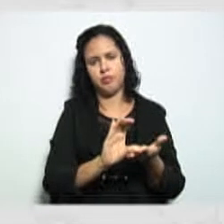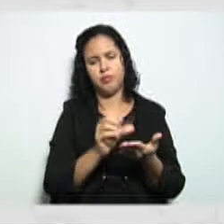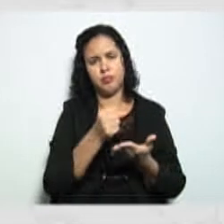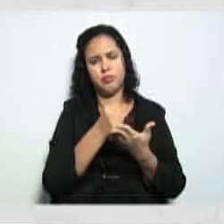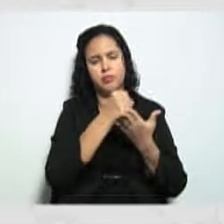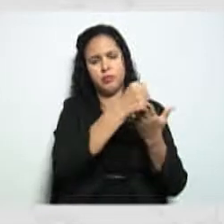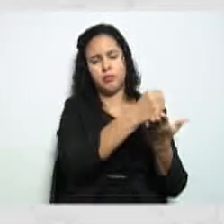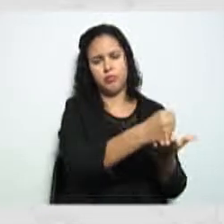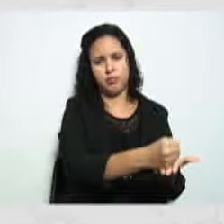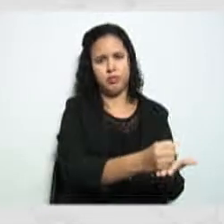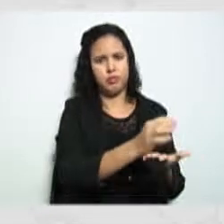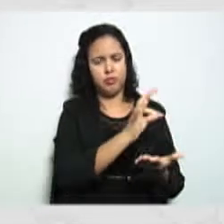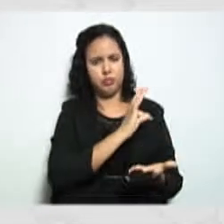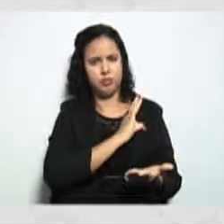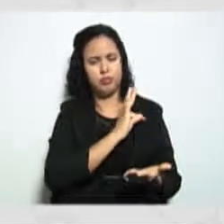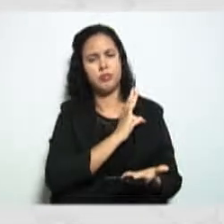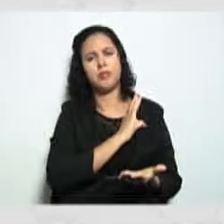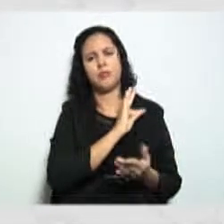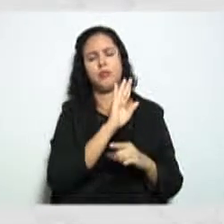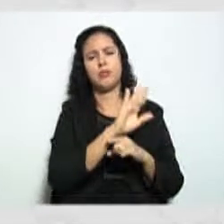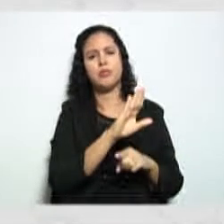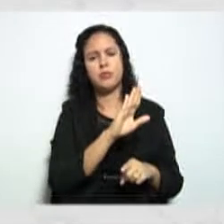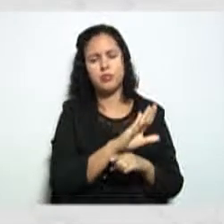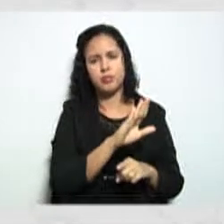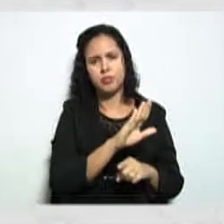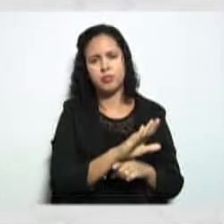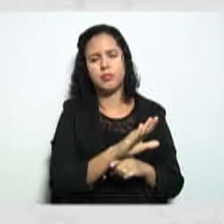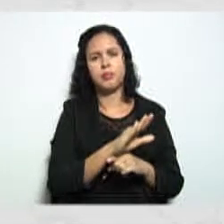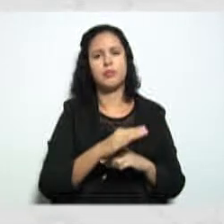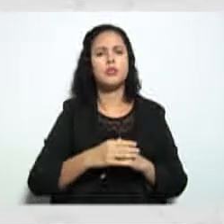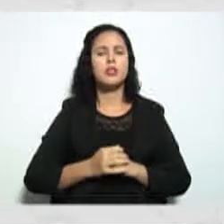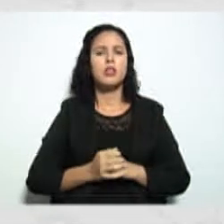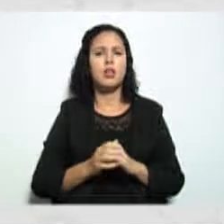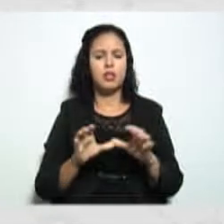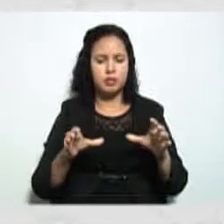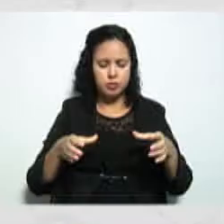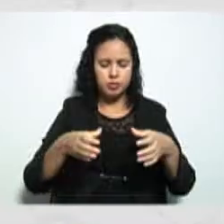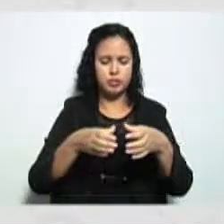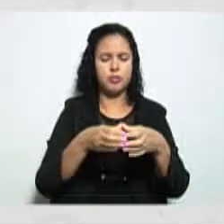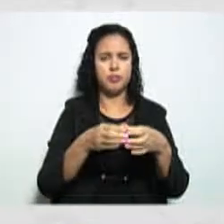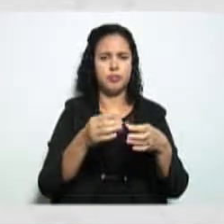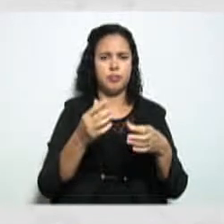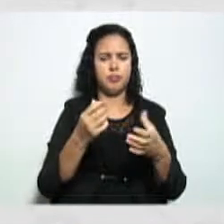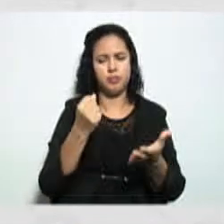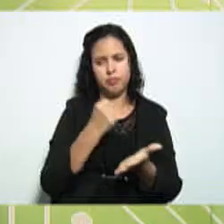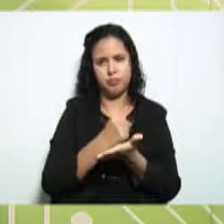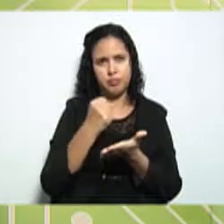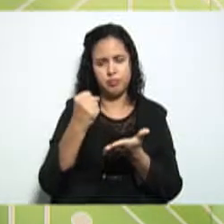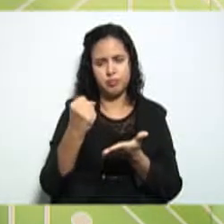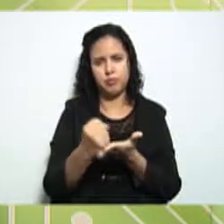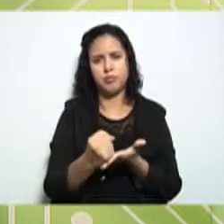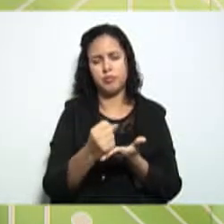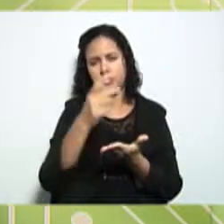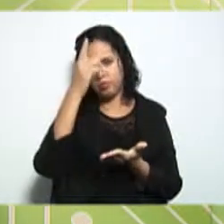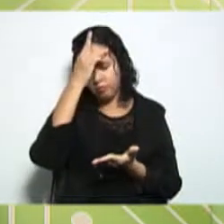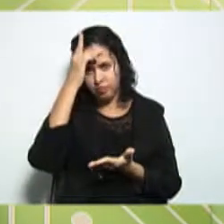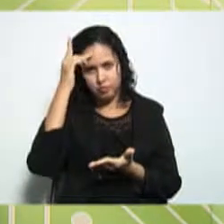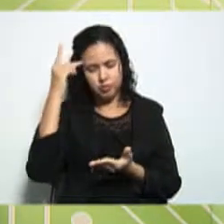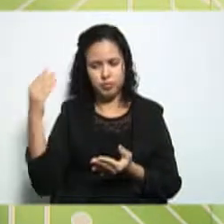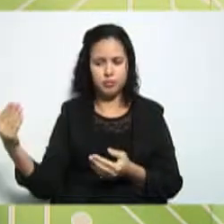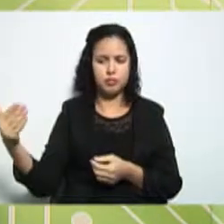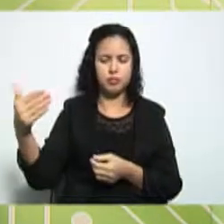rural sozinho não consegue, né, chamar uma assistência técnica especializada, mas se a gente tem um coletivo, a gente contrata um pessoal que vem de uma região